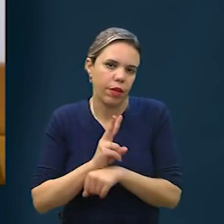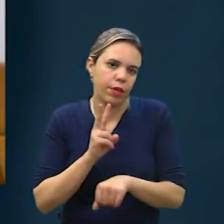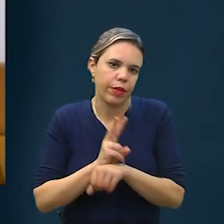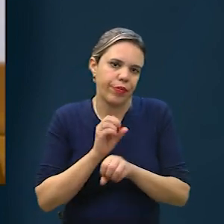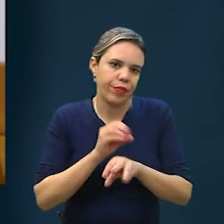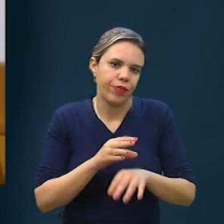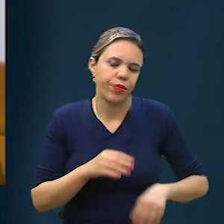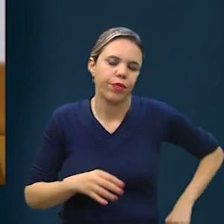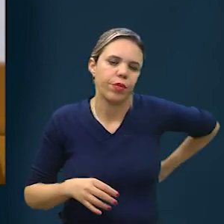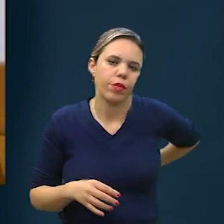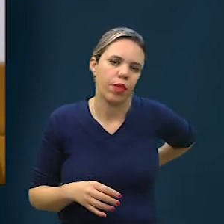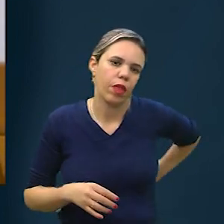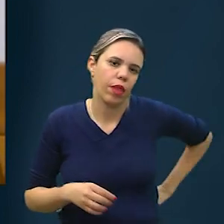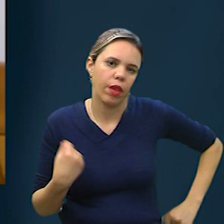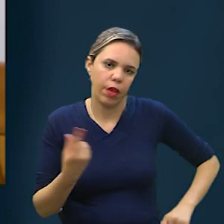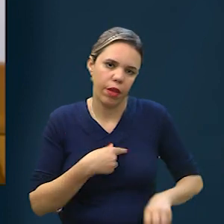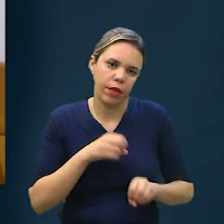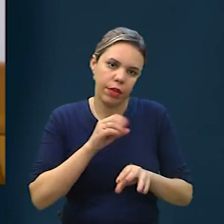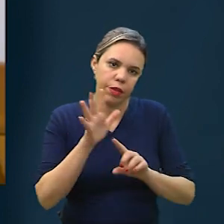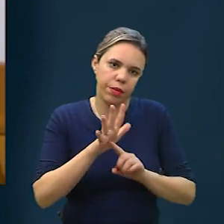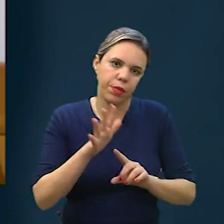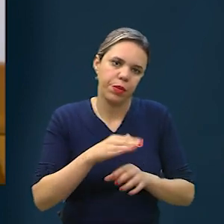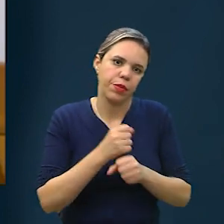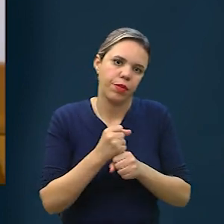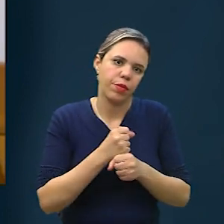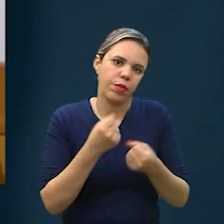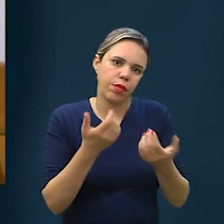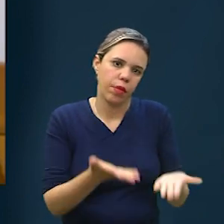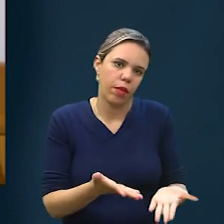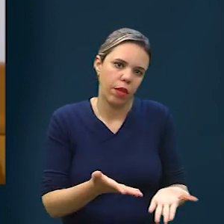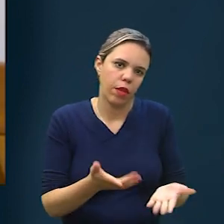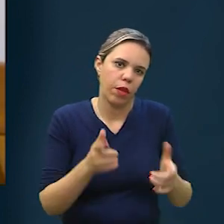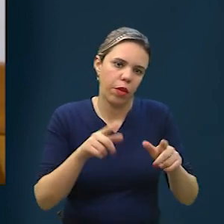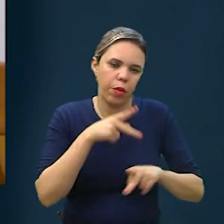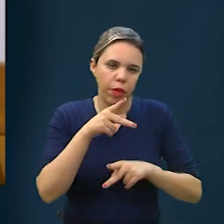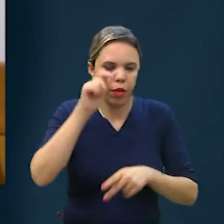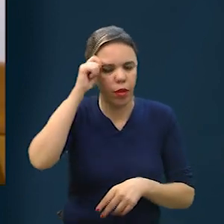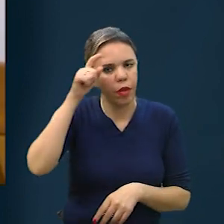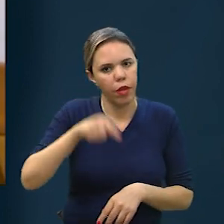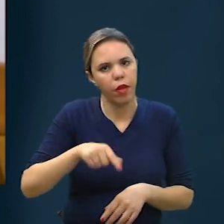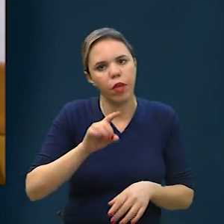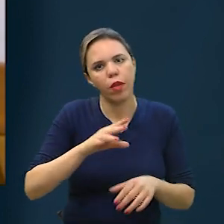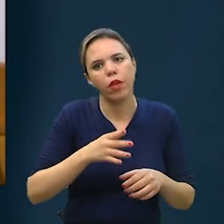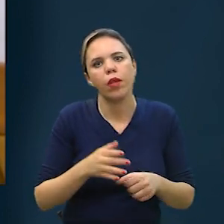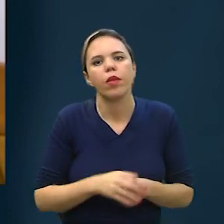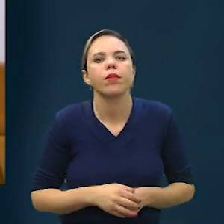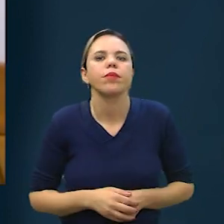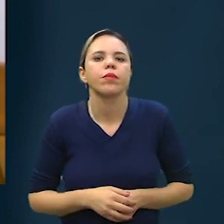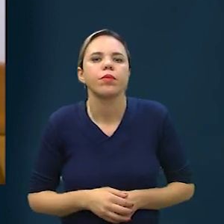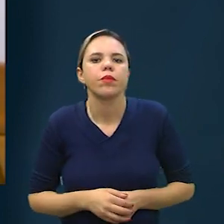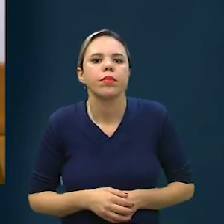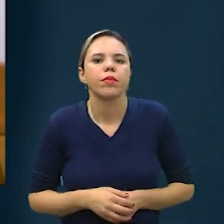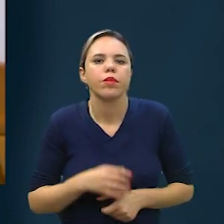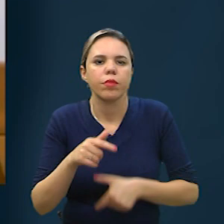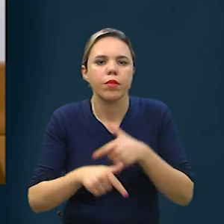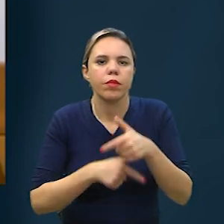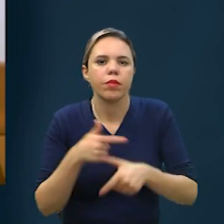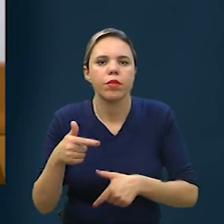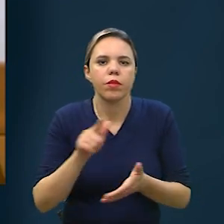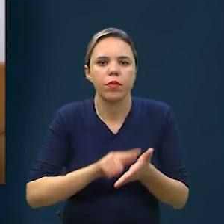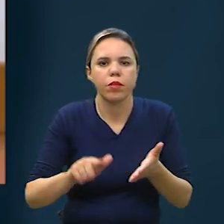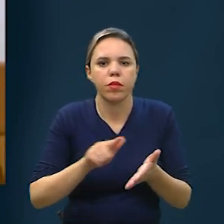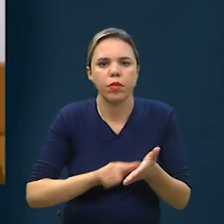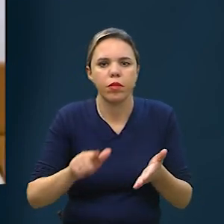criação, aonde foi colocado para nós, durante muitos anos, que o lugar do negro seria um lugar de trabalhando